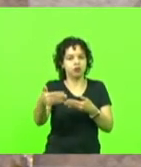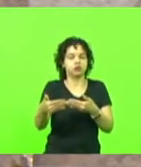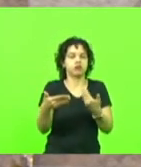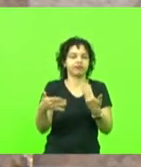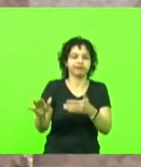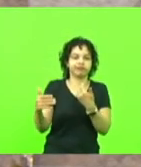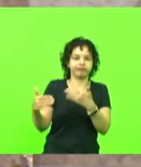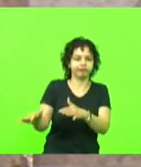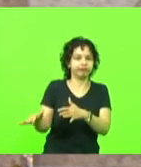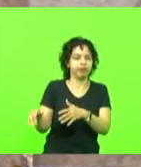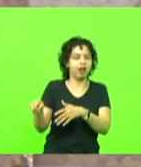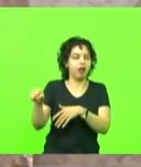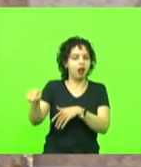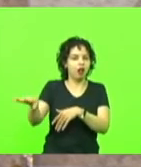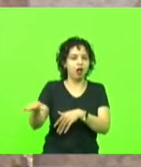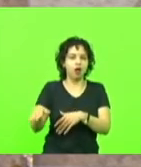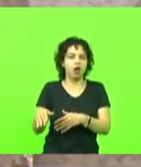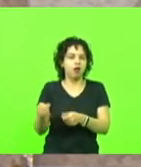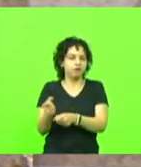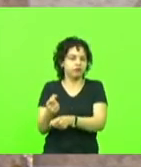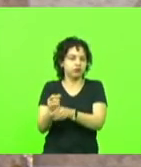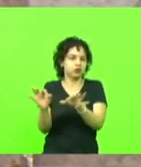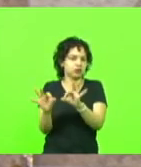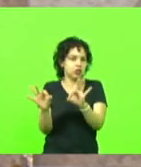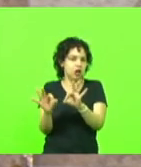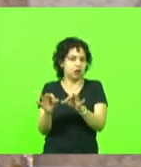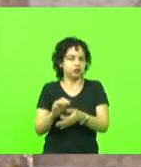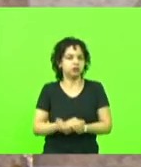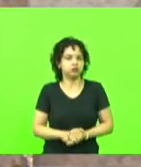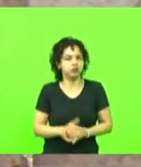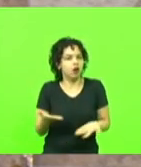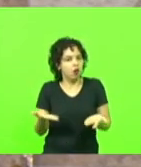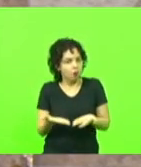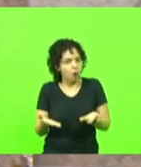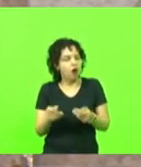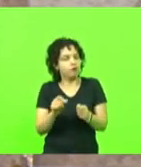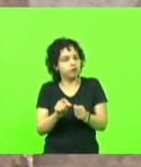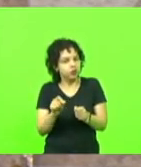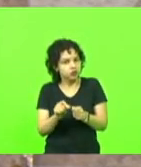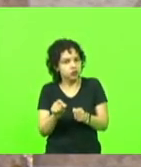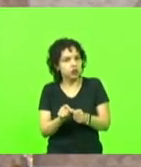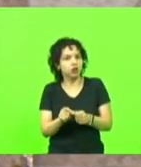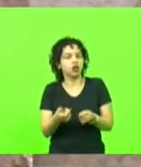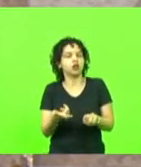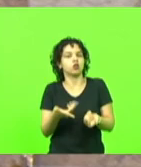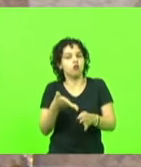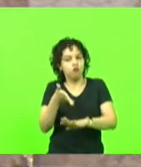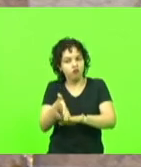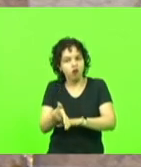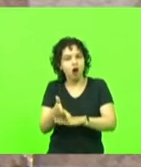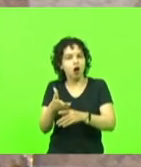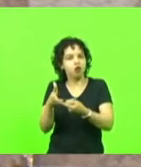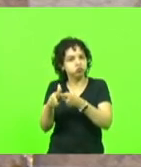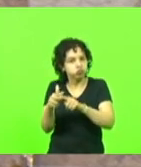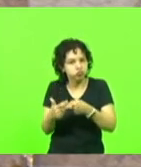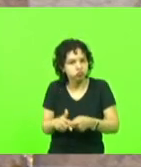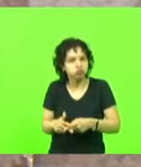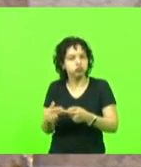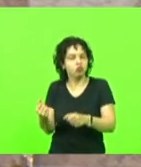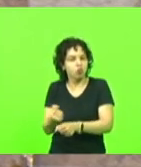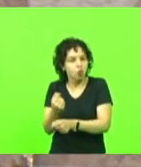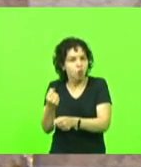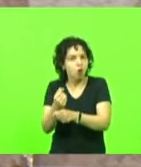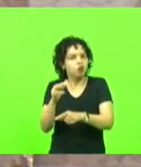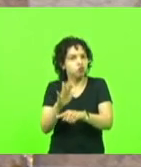mato, realmente em realizações que estão acontecendo, facilitando a vida de Santa Catarina.